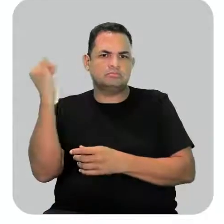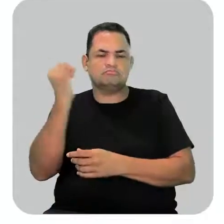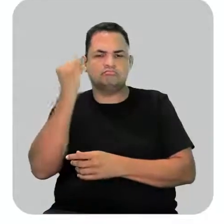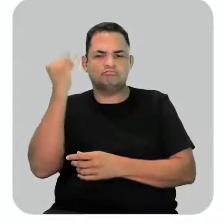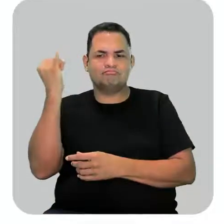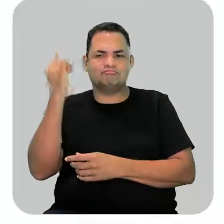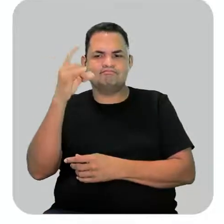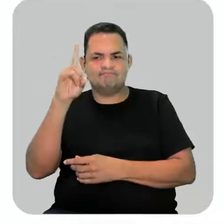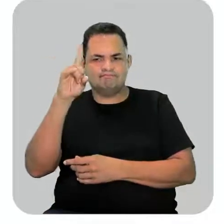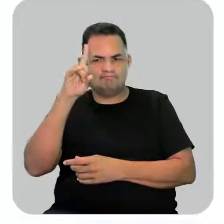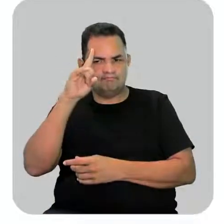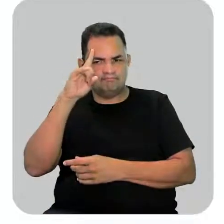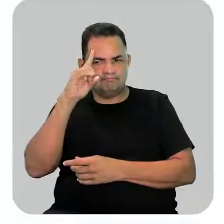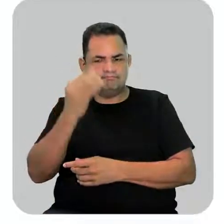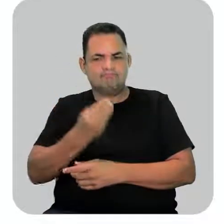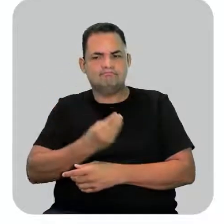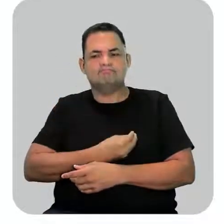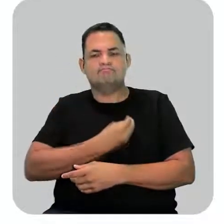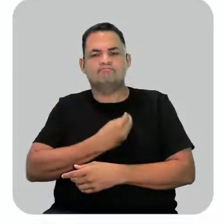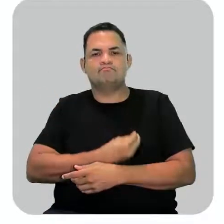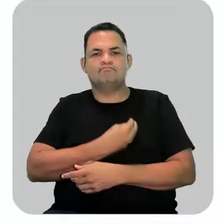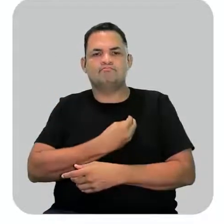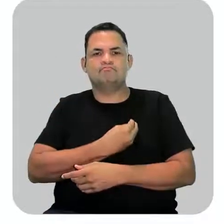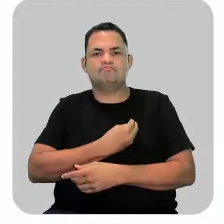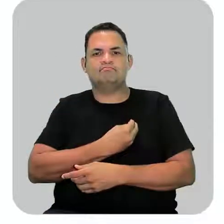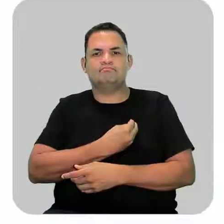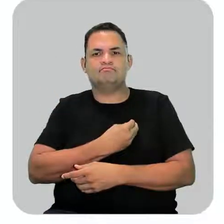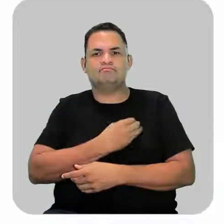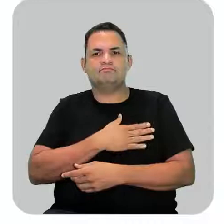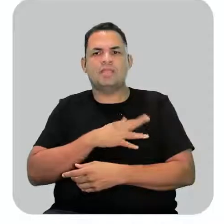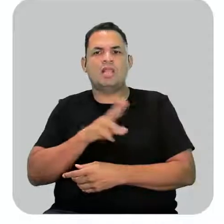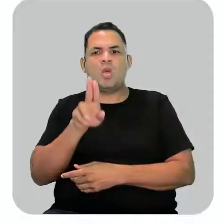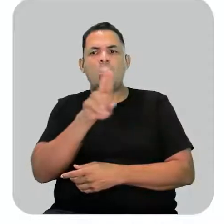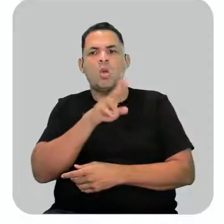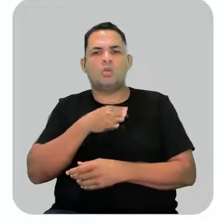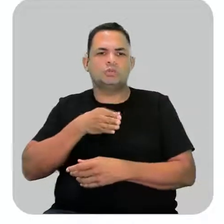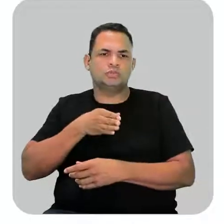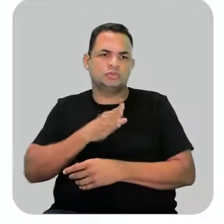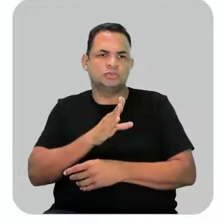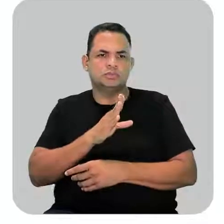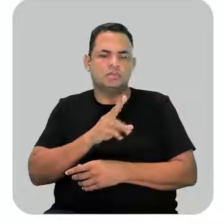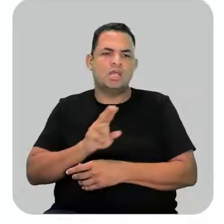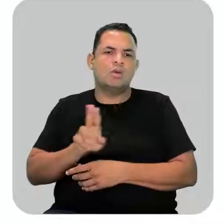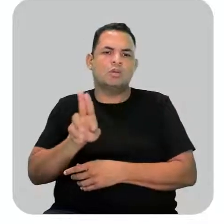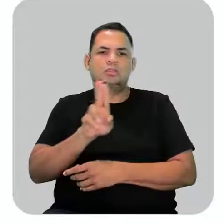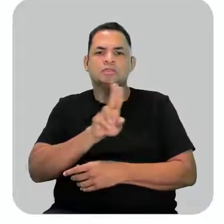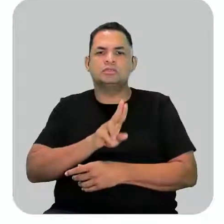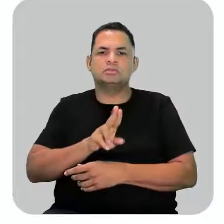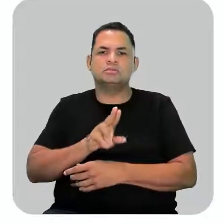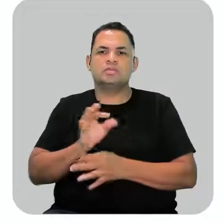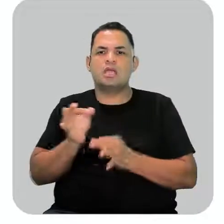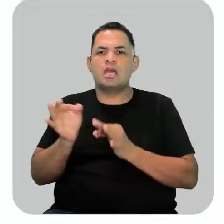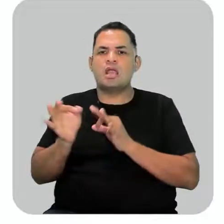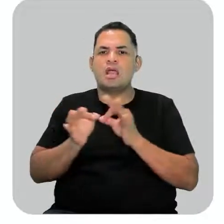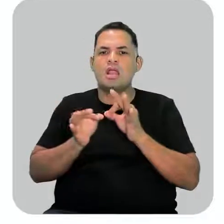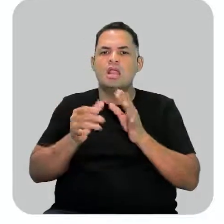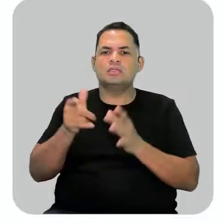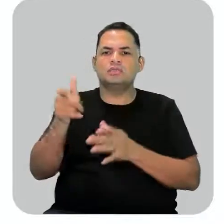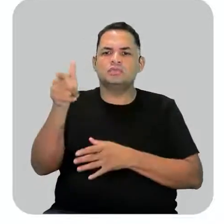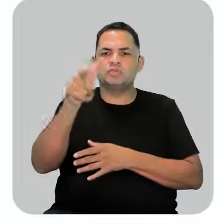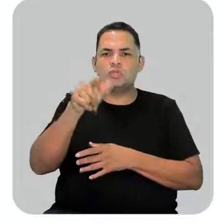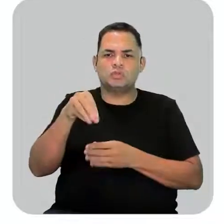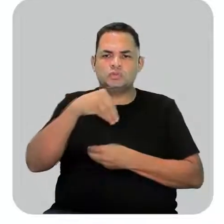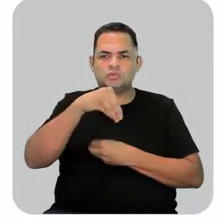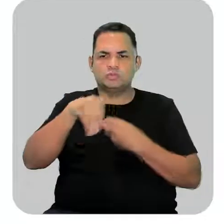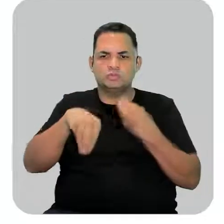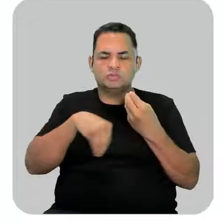grande importância para a nossa vida, tanto pelo uso direto como pela utilidade na preparação